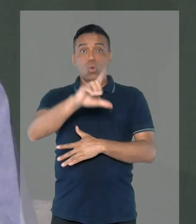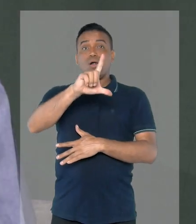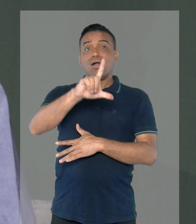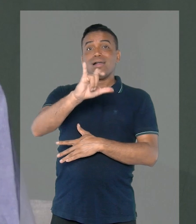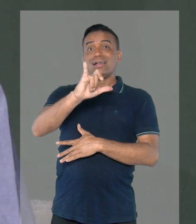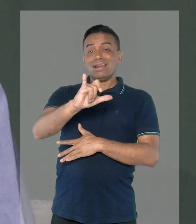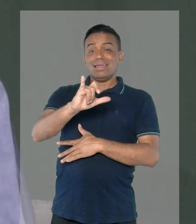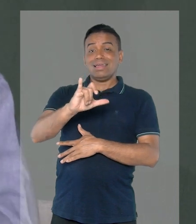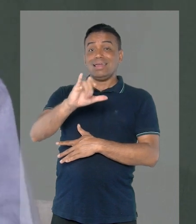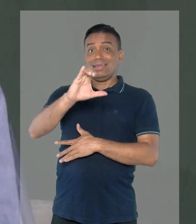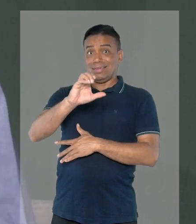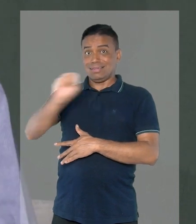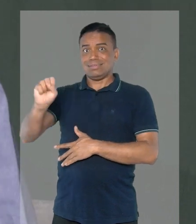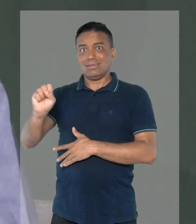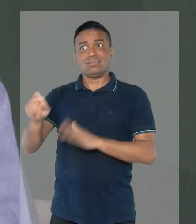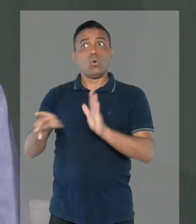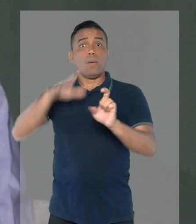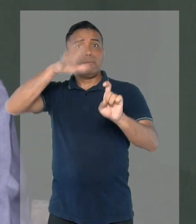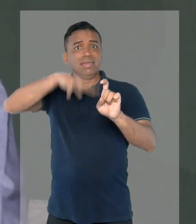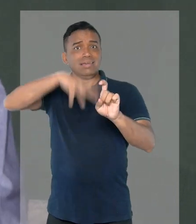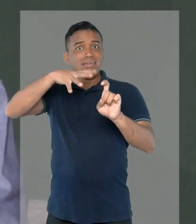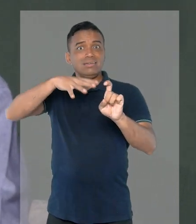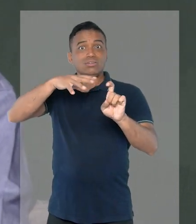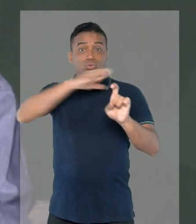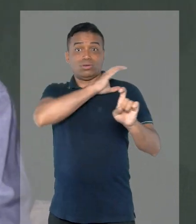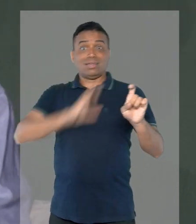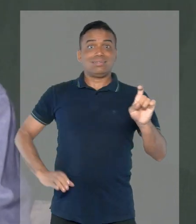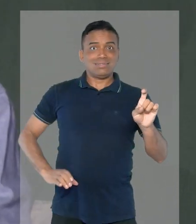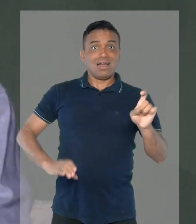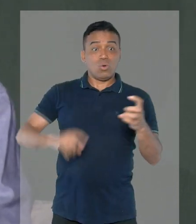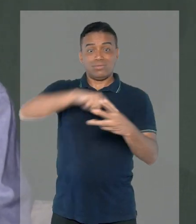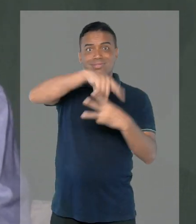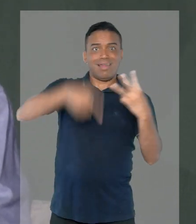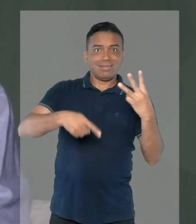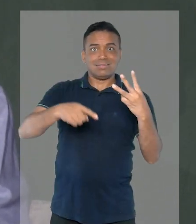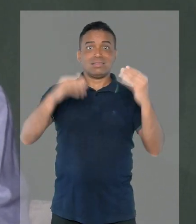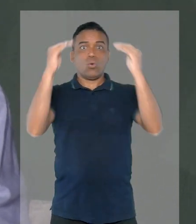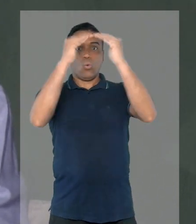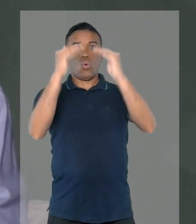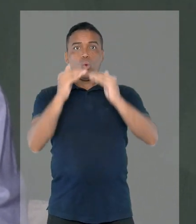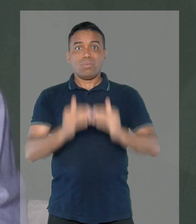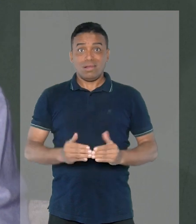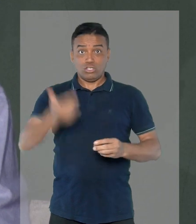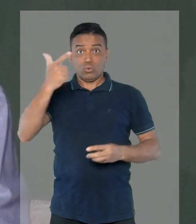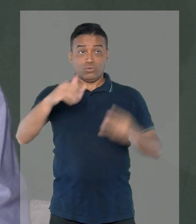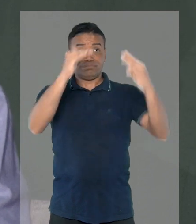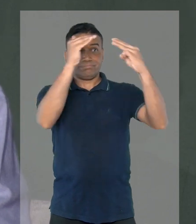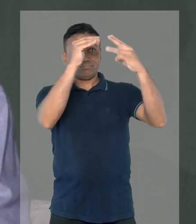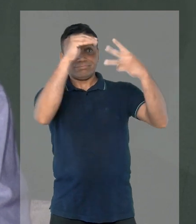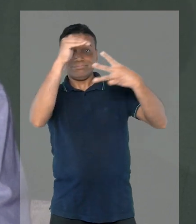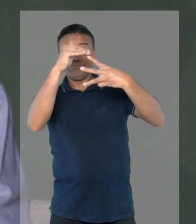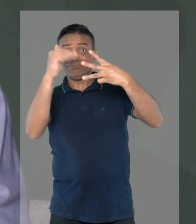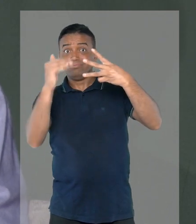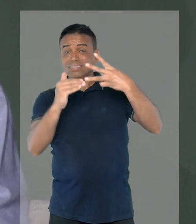Leminski recolocar o mito cristão da Trindade. O modo do Leminski recombinar esses elementos é um